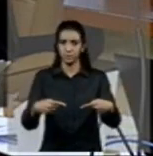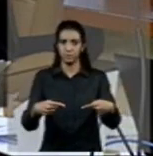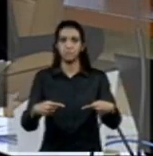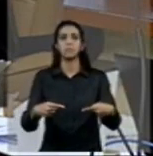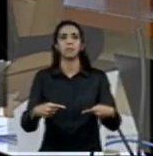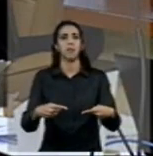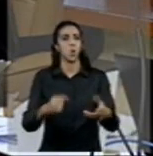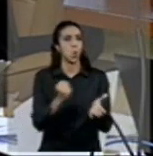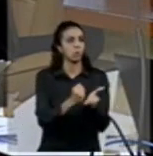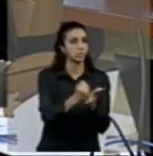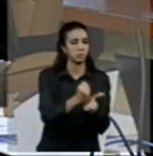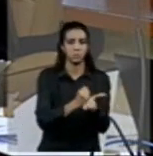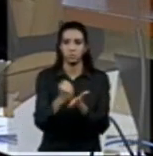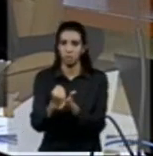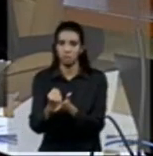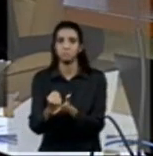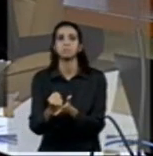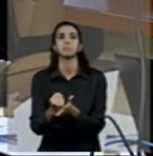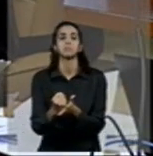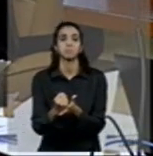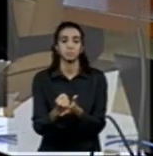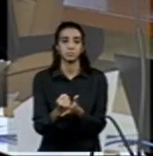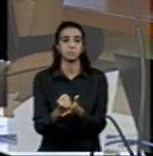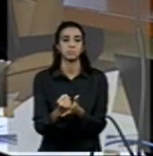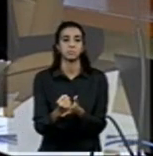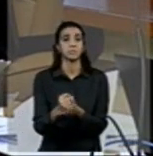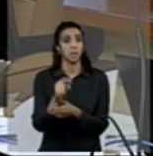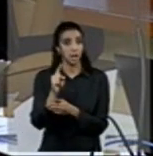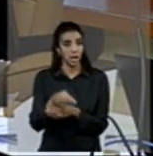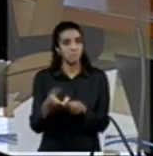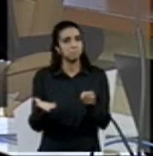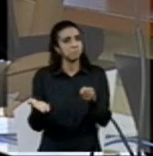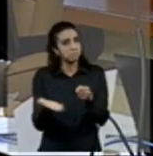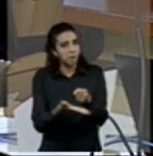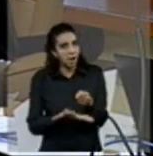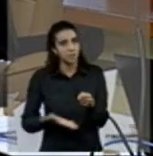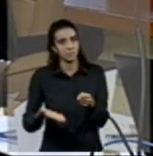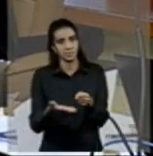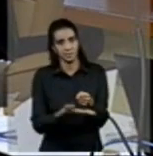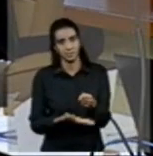de contratação, prevista como um dos fundamentos